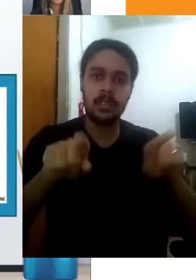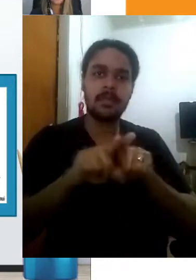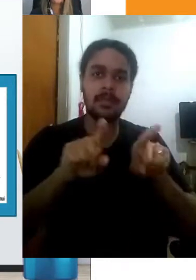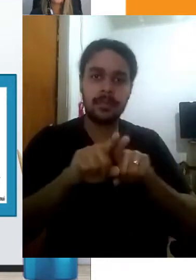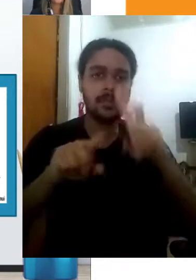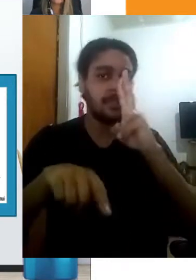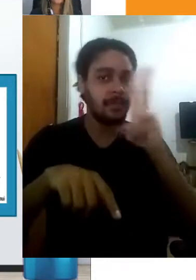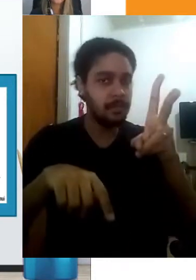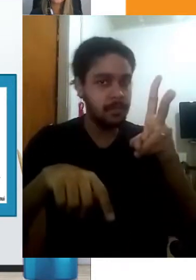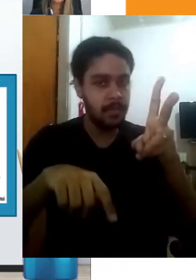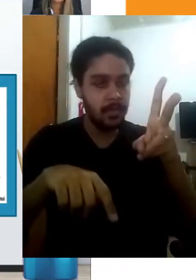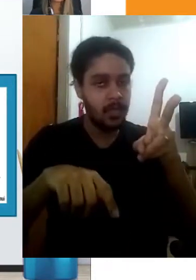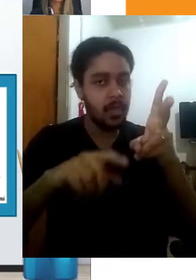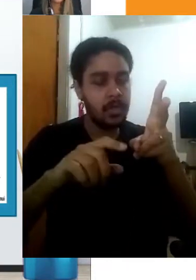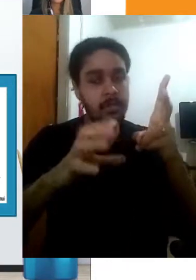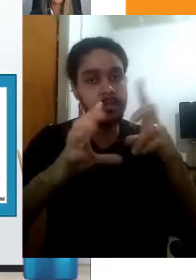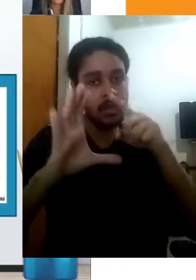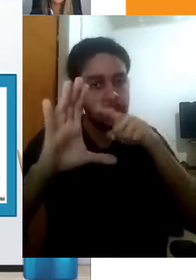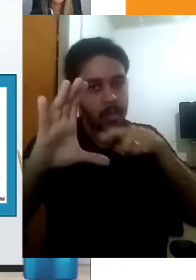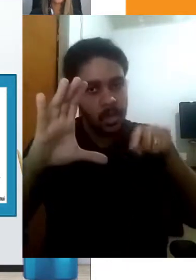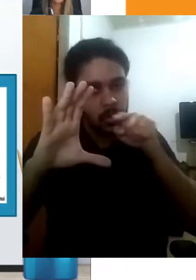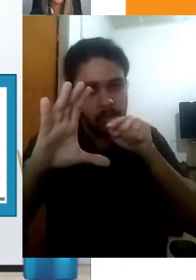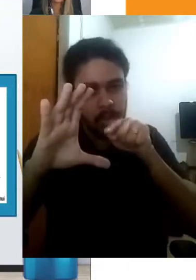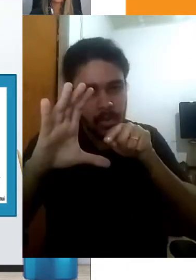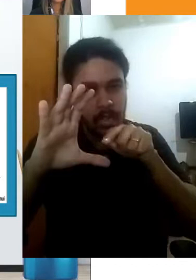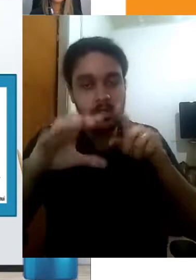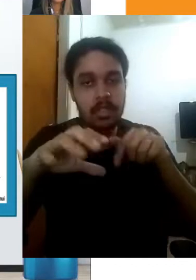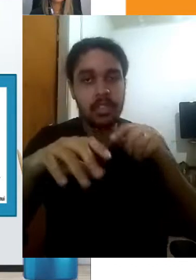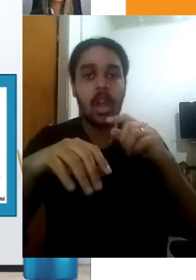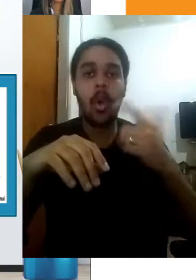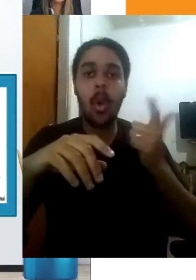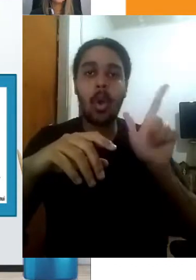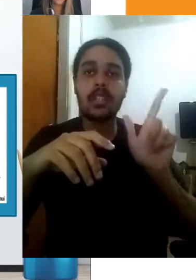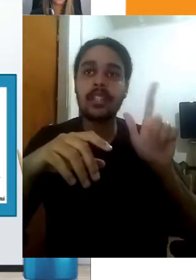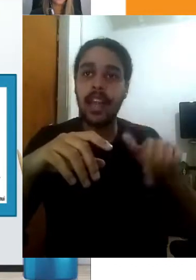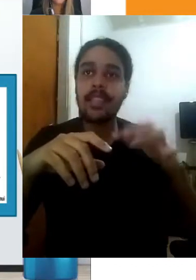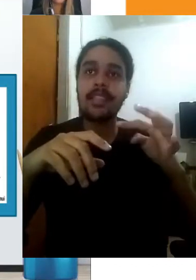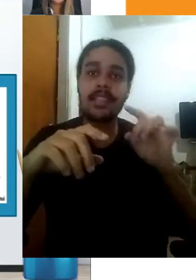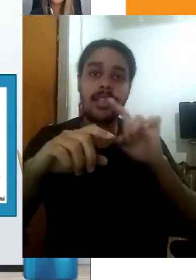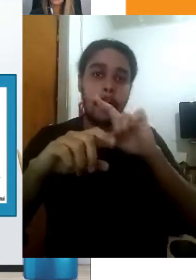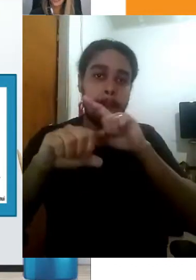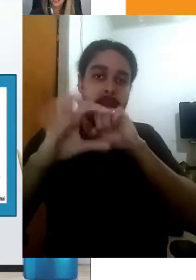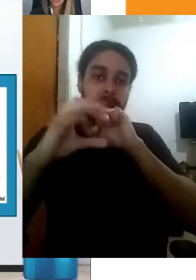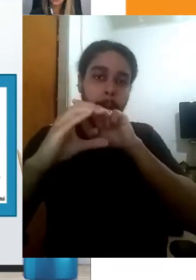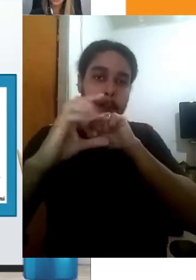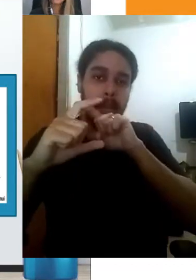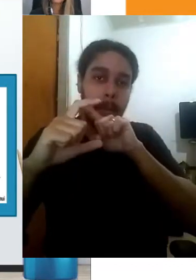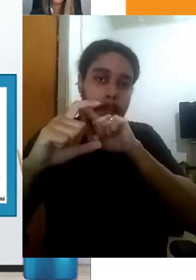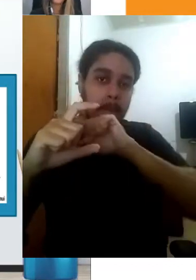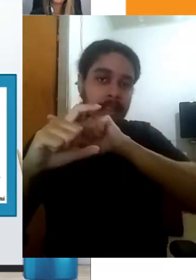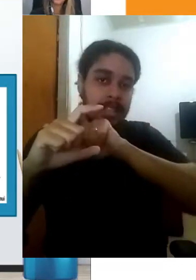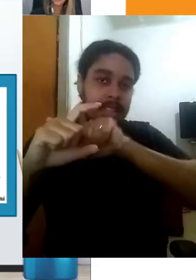que também há uma força, que aponta para o centro, e uma força que é tangencial. Pela segunda lei de